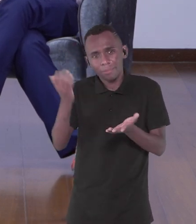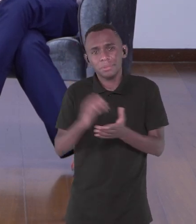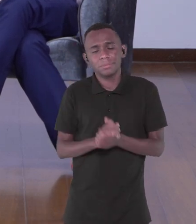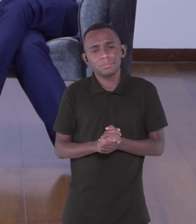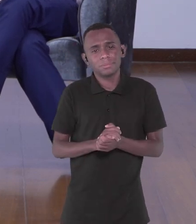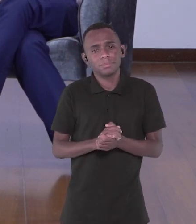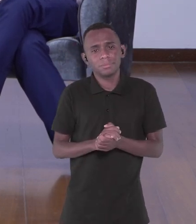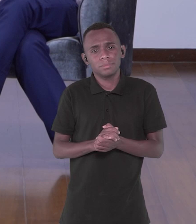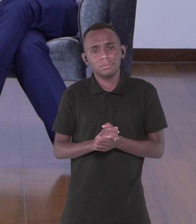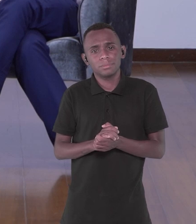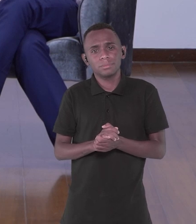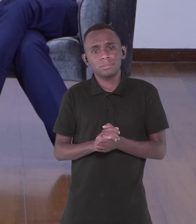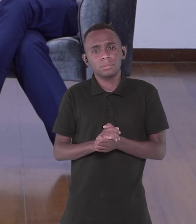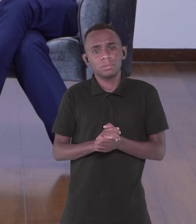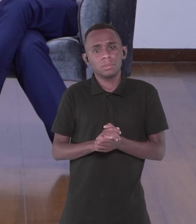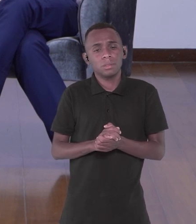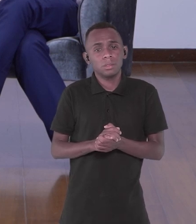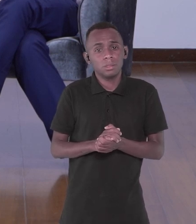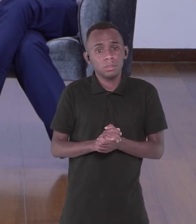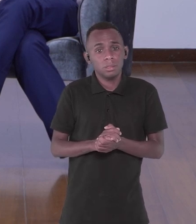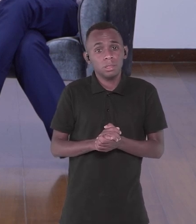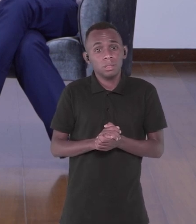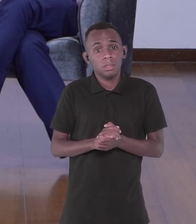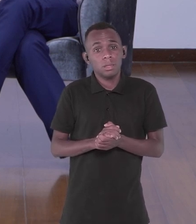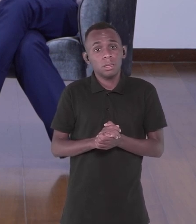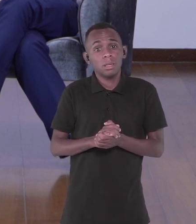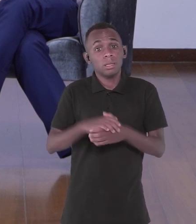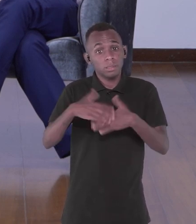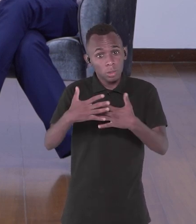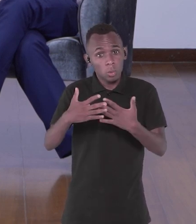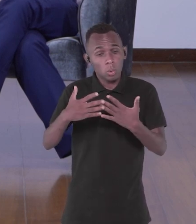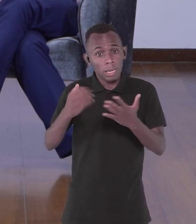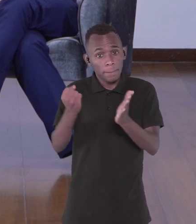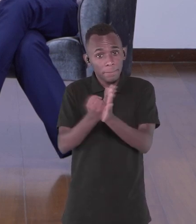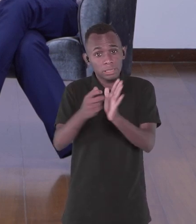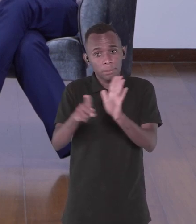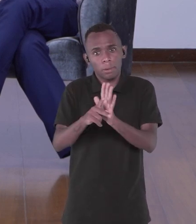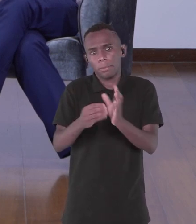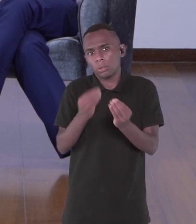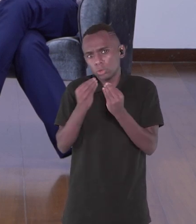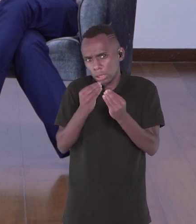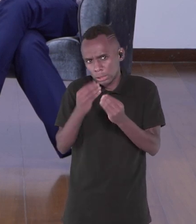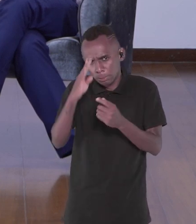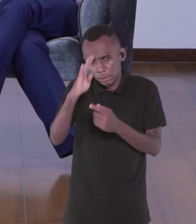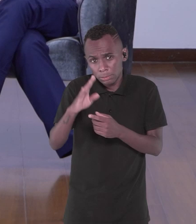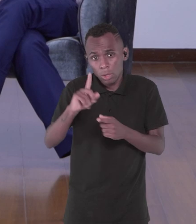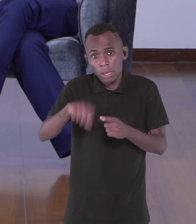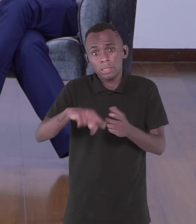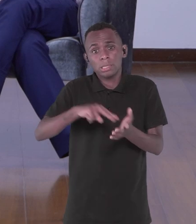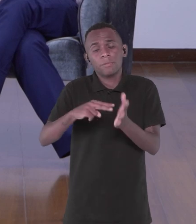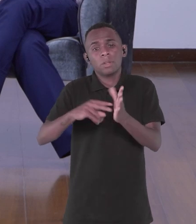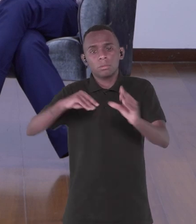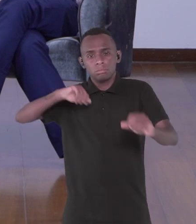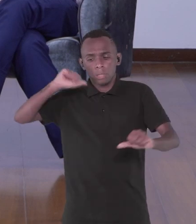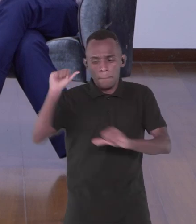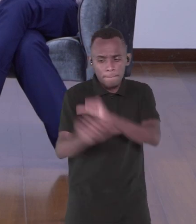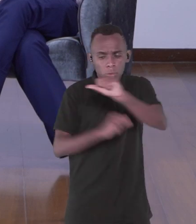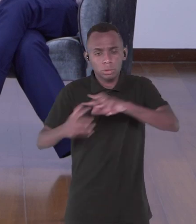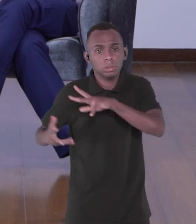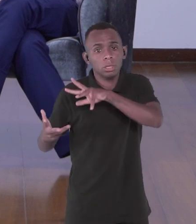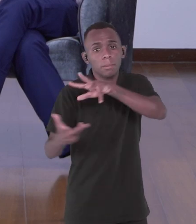Vamos colocar o nome aqui. McDonald's foi o símbolo da globalização. Né? Ele foi a marca de